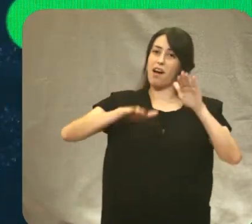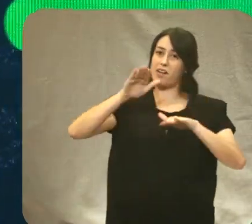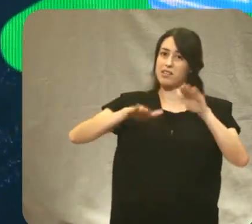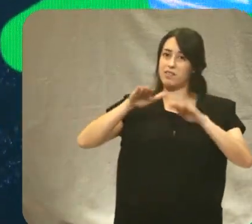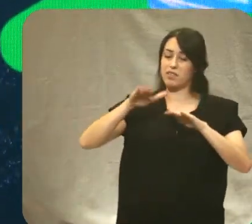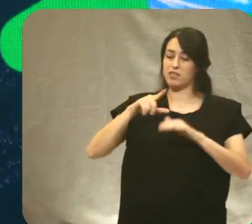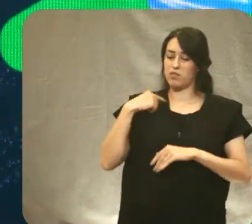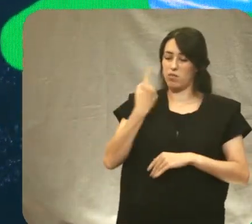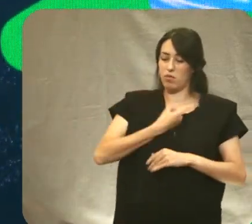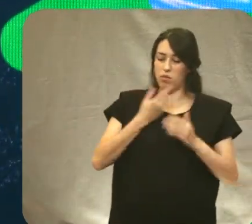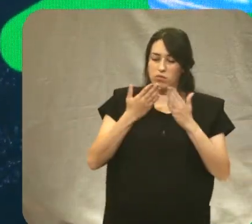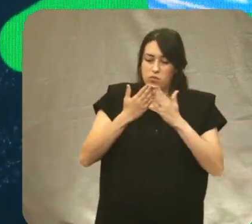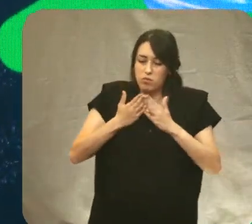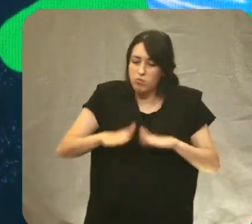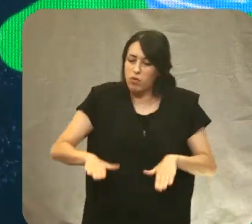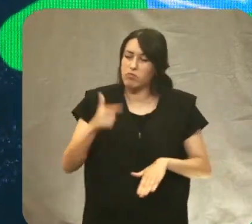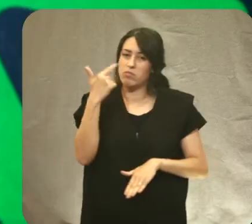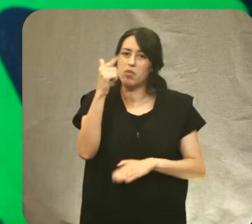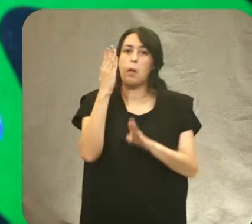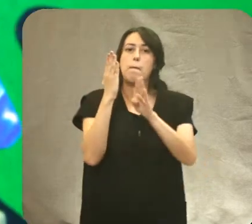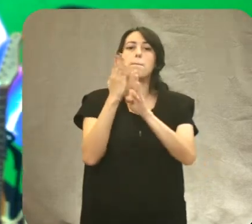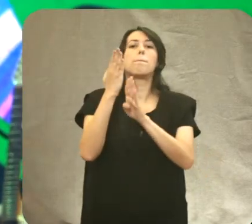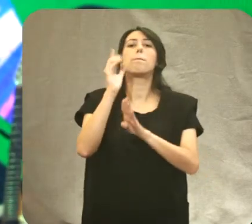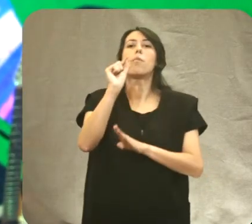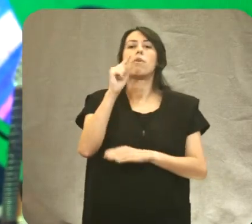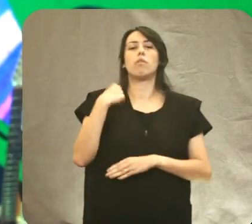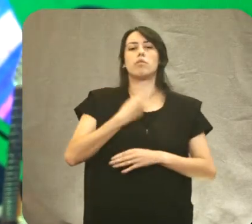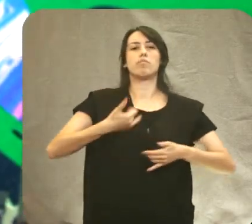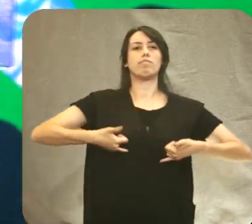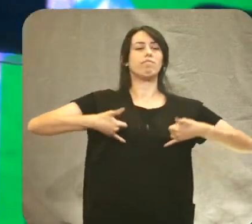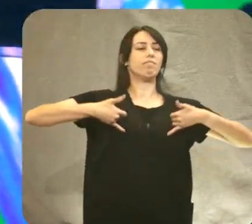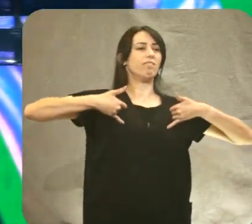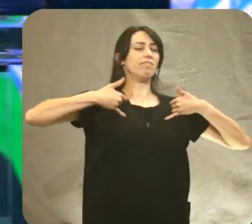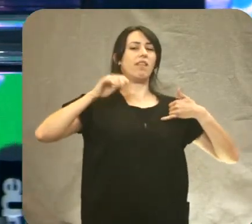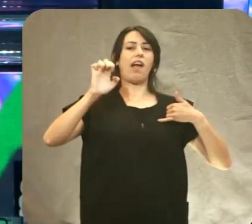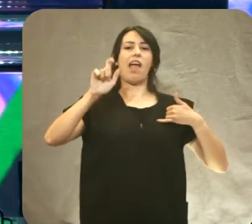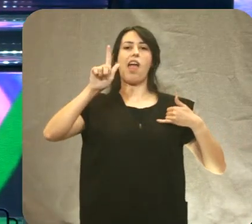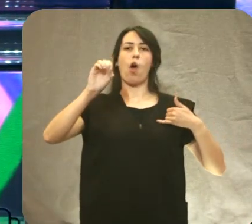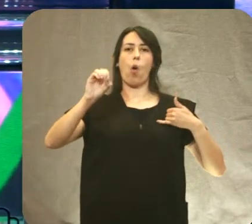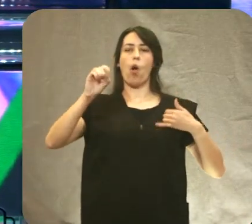o nosso ego é inflamado e dolorido. A gente